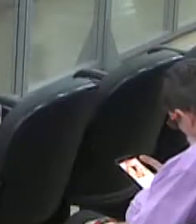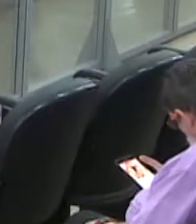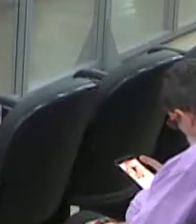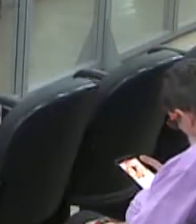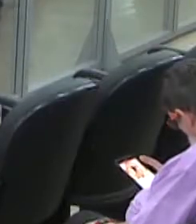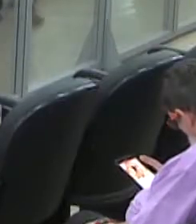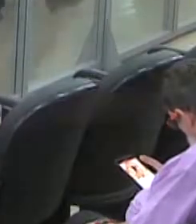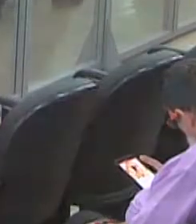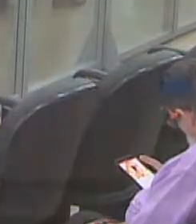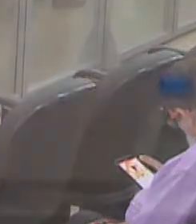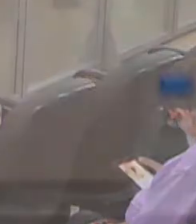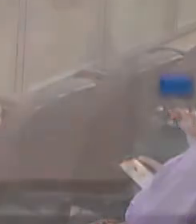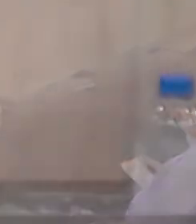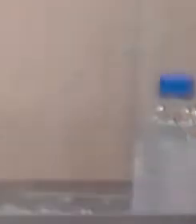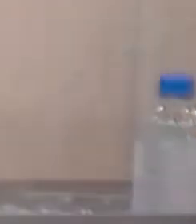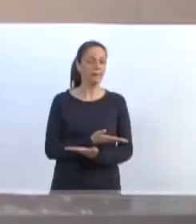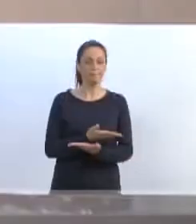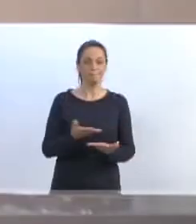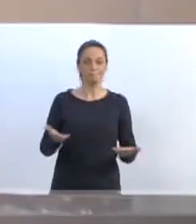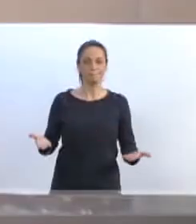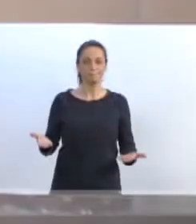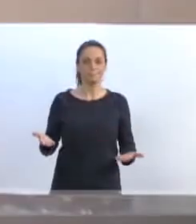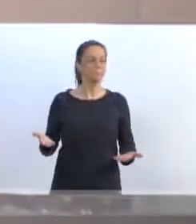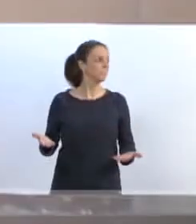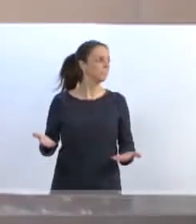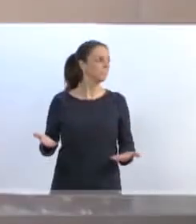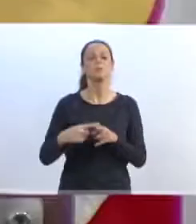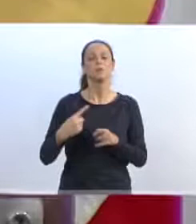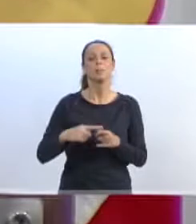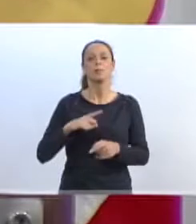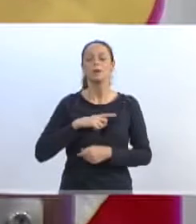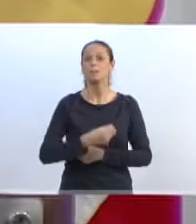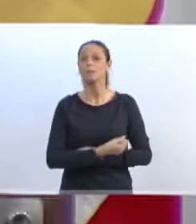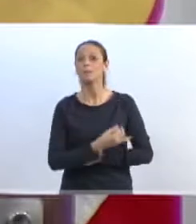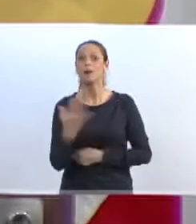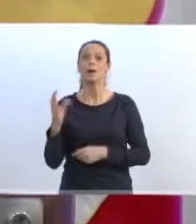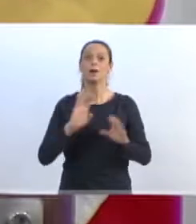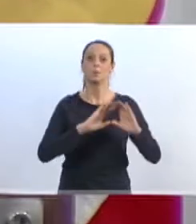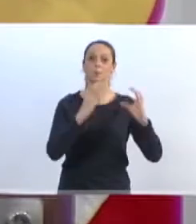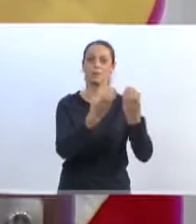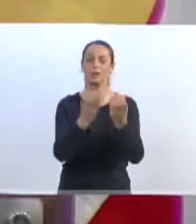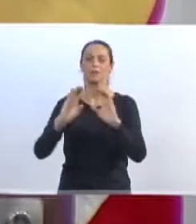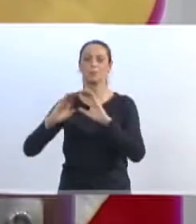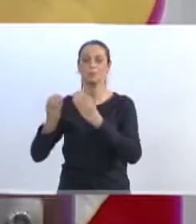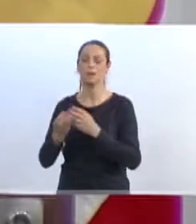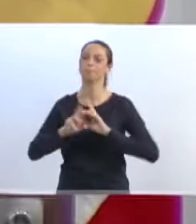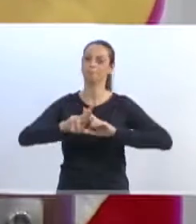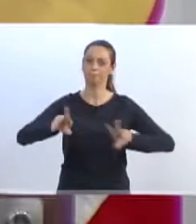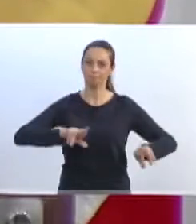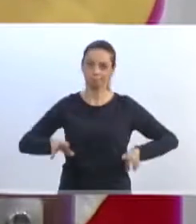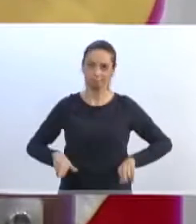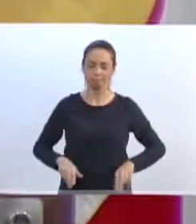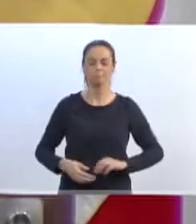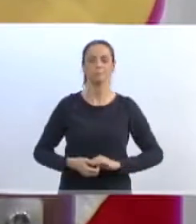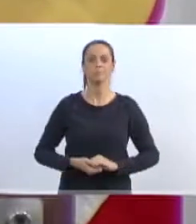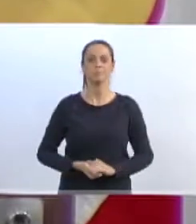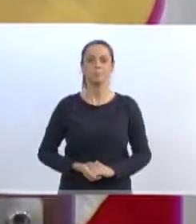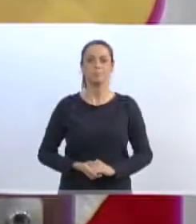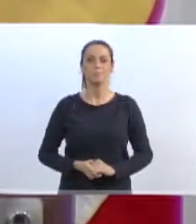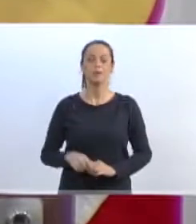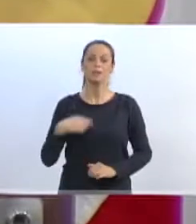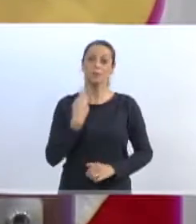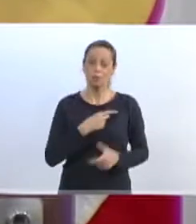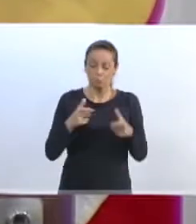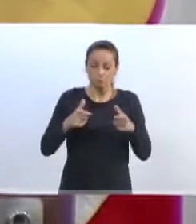grande expediente, o vice-governador do distrito LD5, Valdir Reis, fundador do Lions, Dr. Blumenau, usou o espaço da